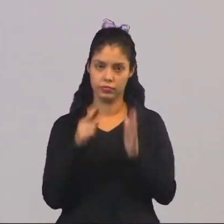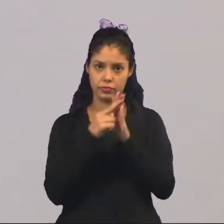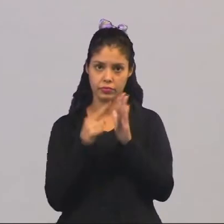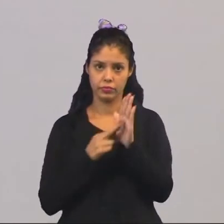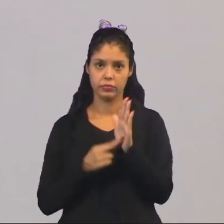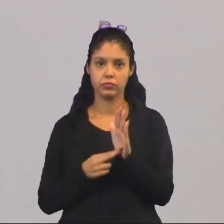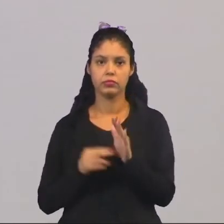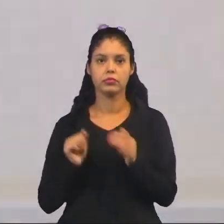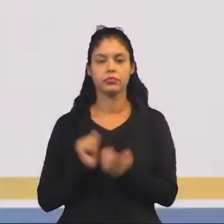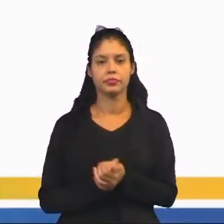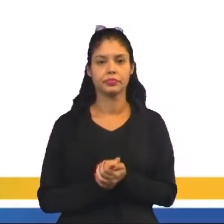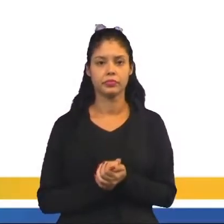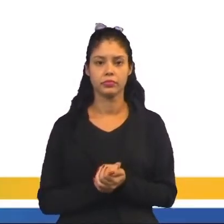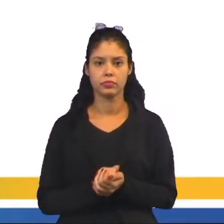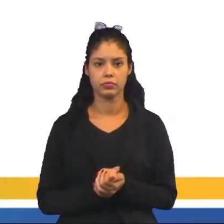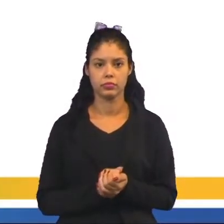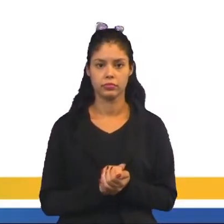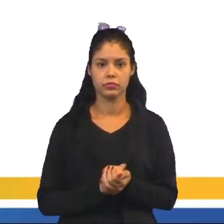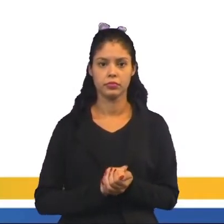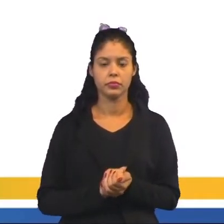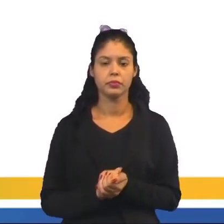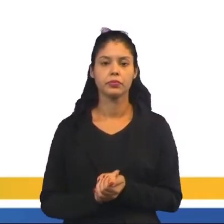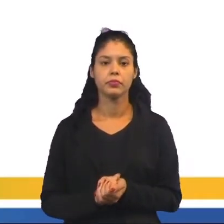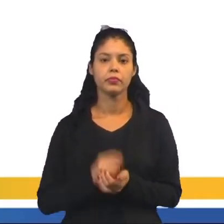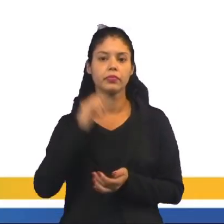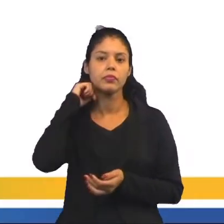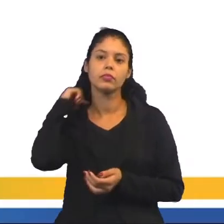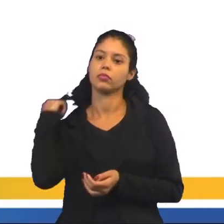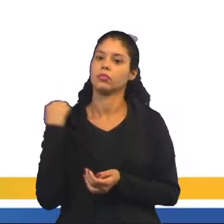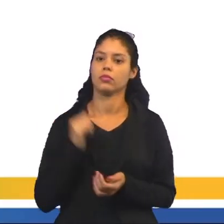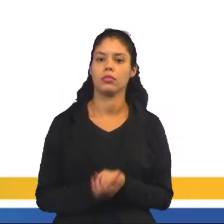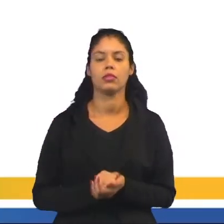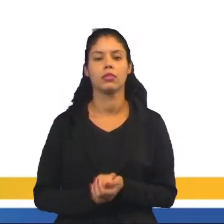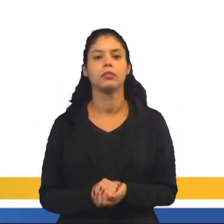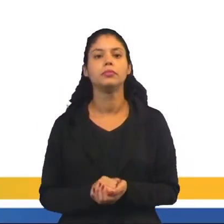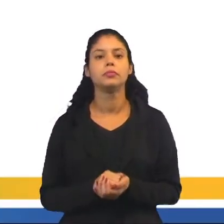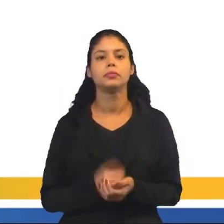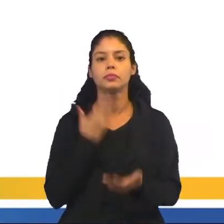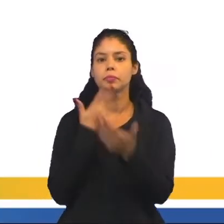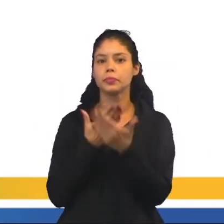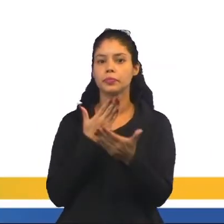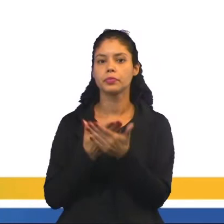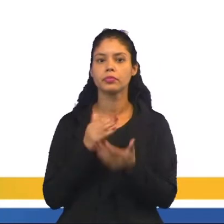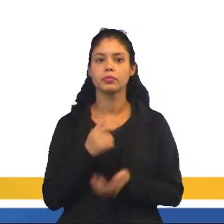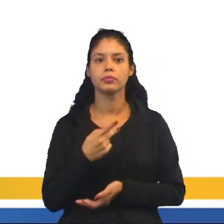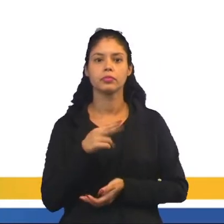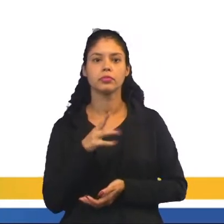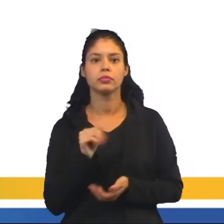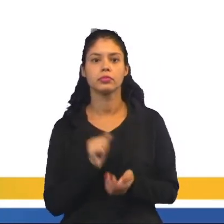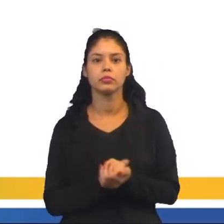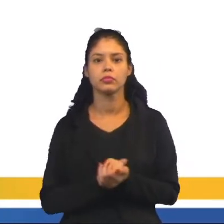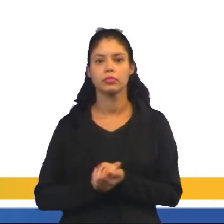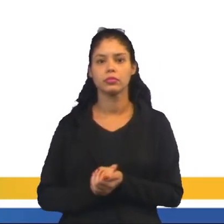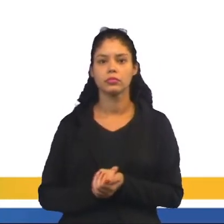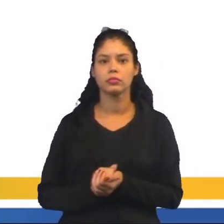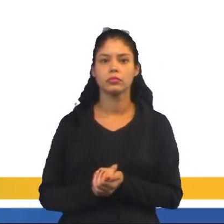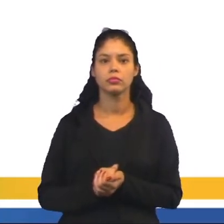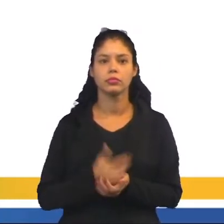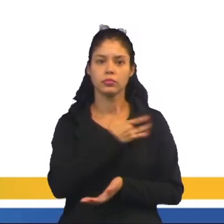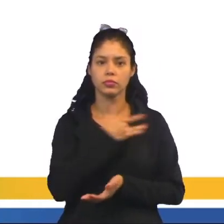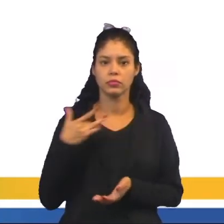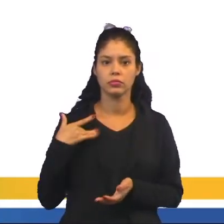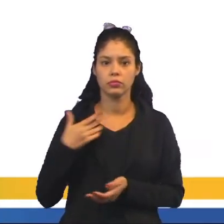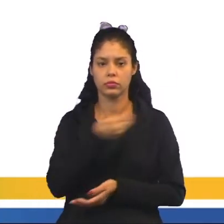estar dentro dessa rede. Ok. O estudo de Public Health England, agência de saúde